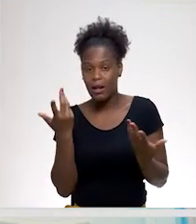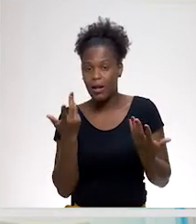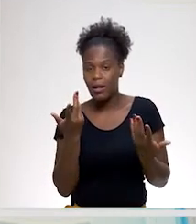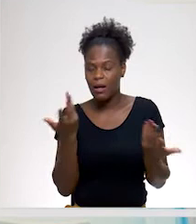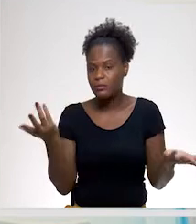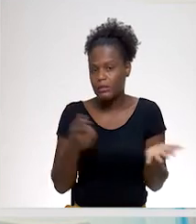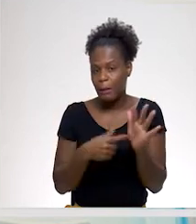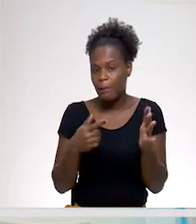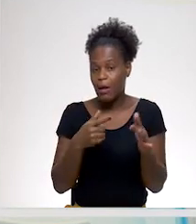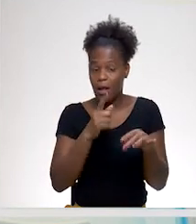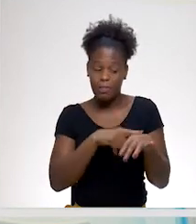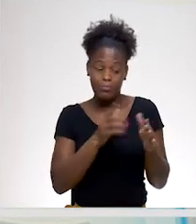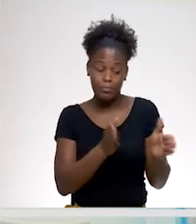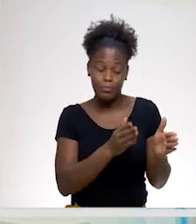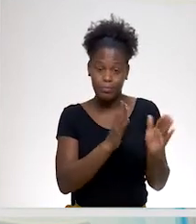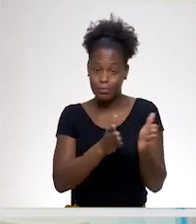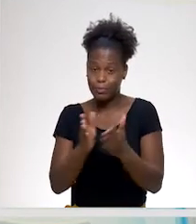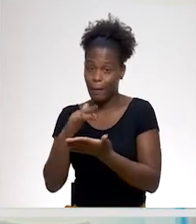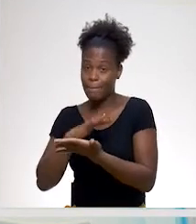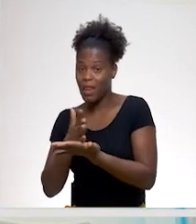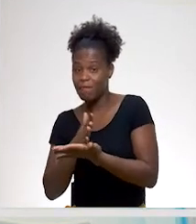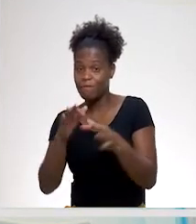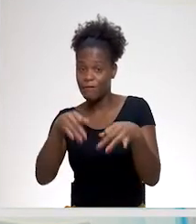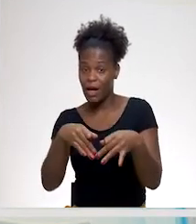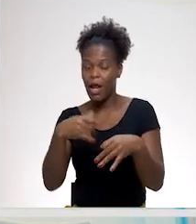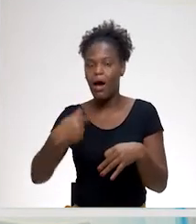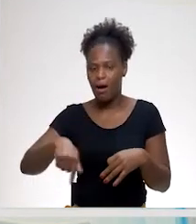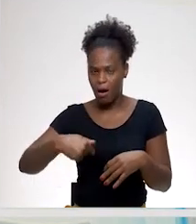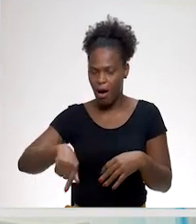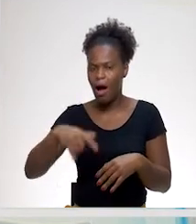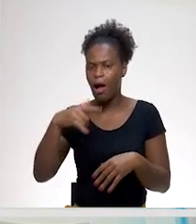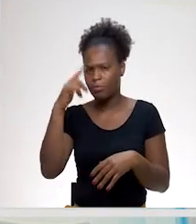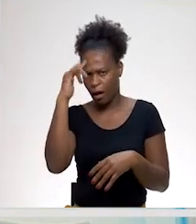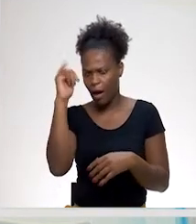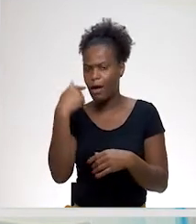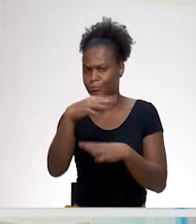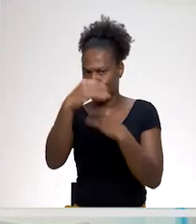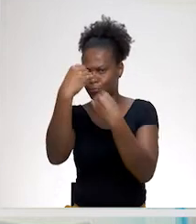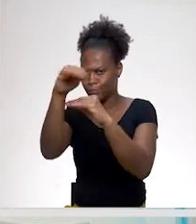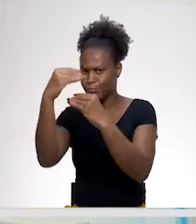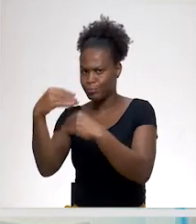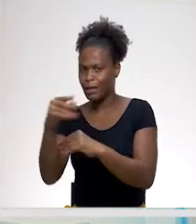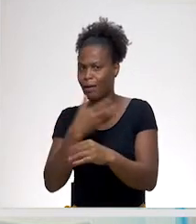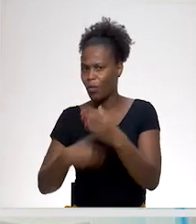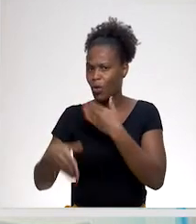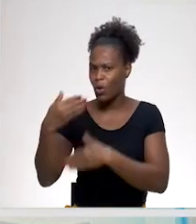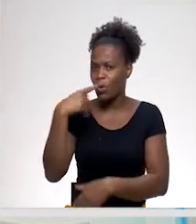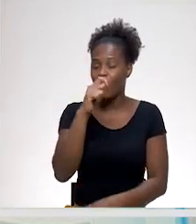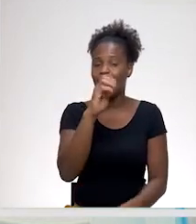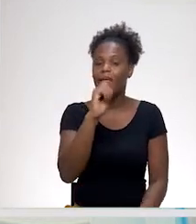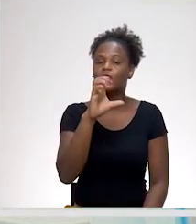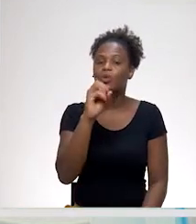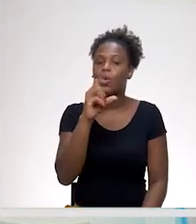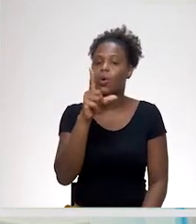terminou-se o período medieval, ainda havia vestígios do ensino escolástico.